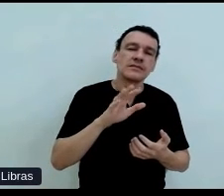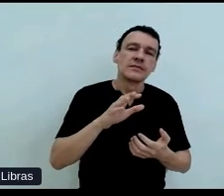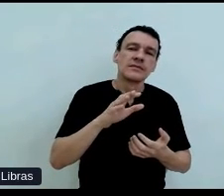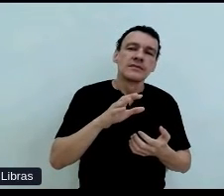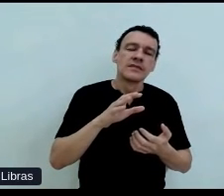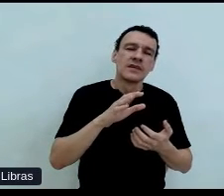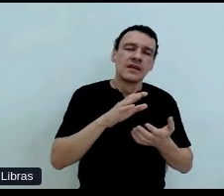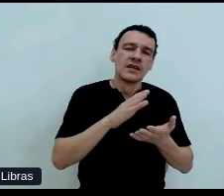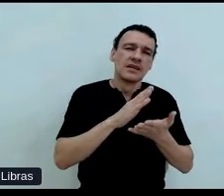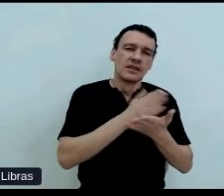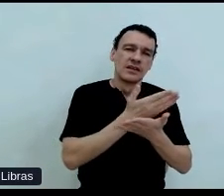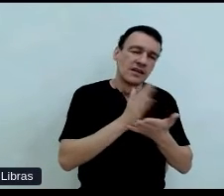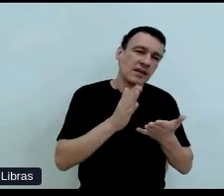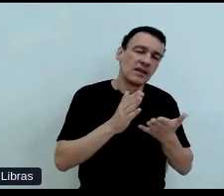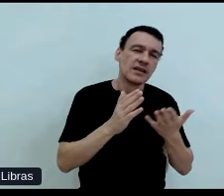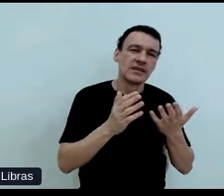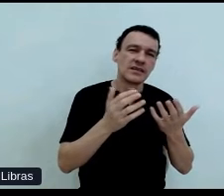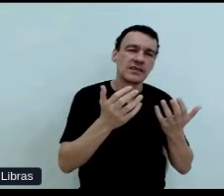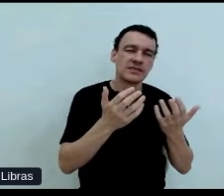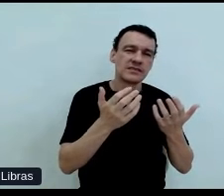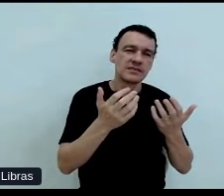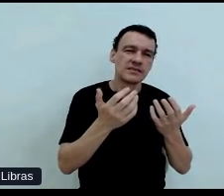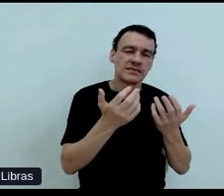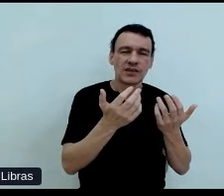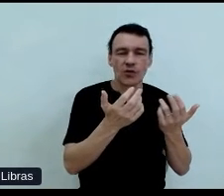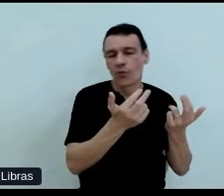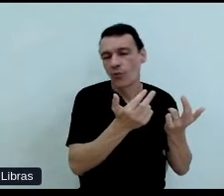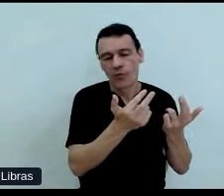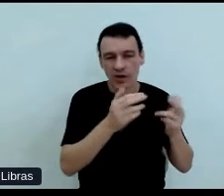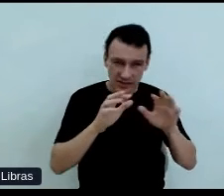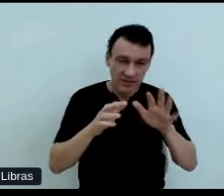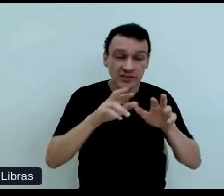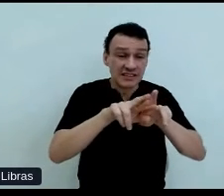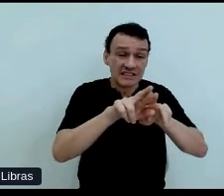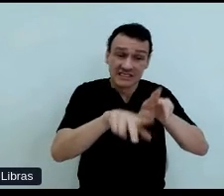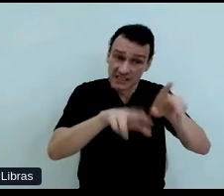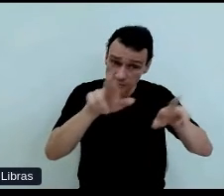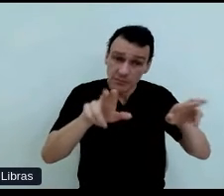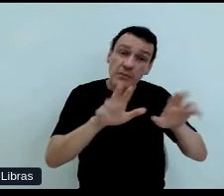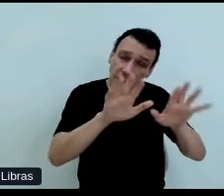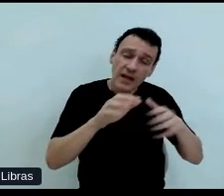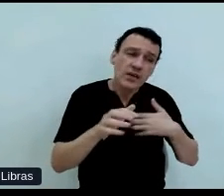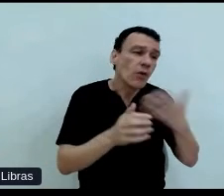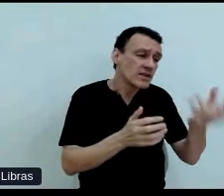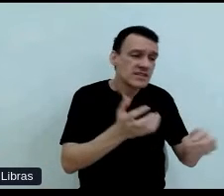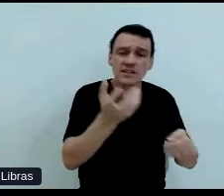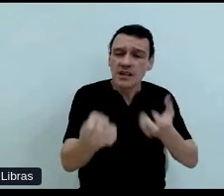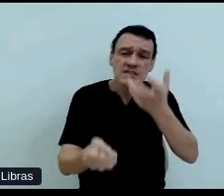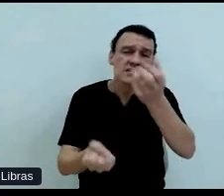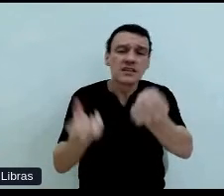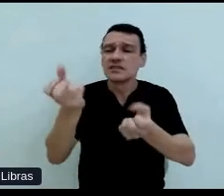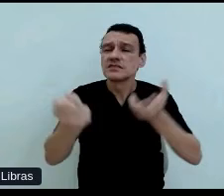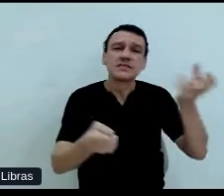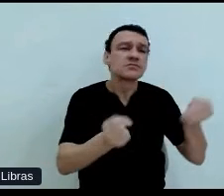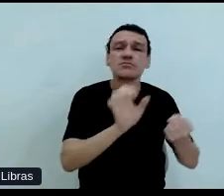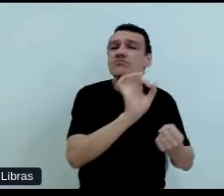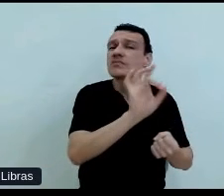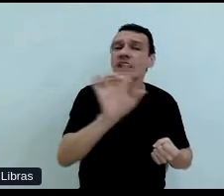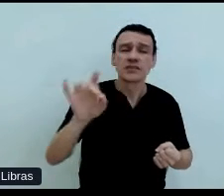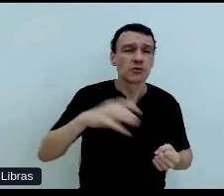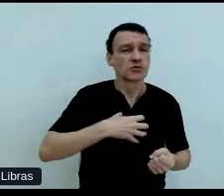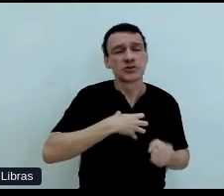desenvolveram completamente no âmbito das suas diferenças pessoais e o quanto elas aceitam